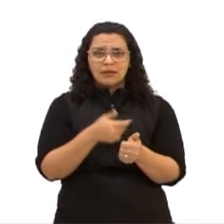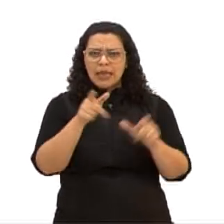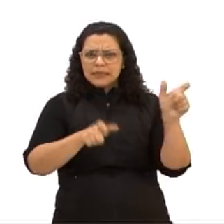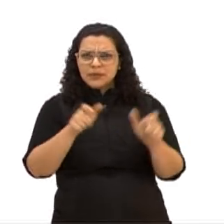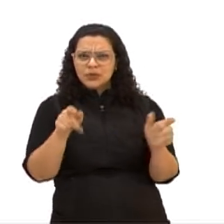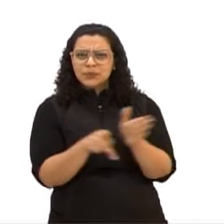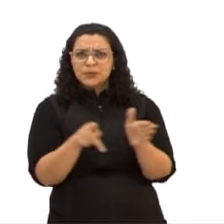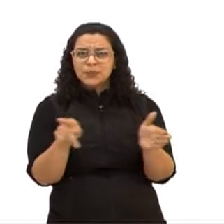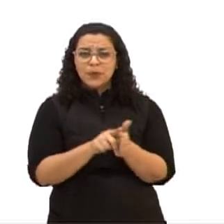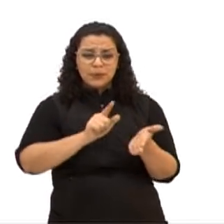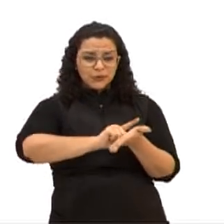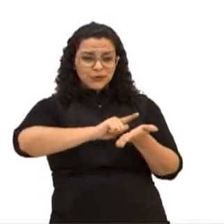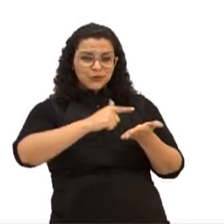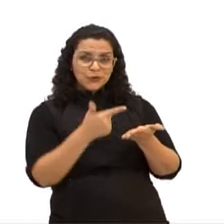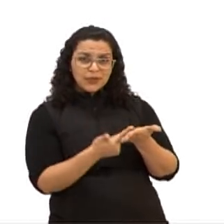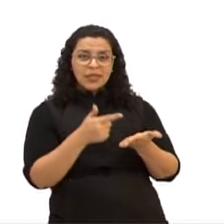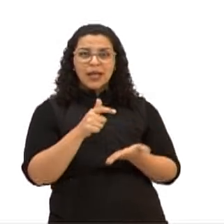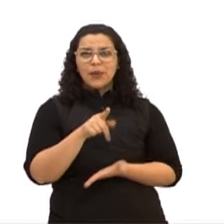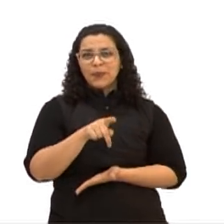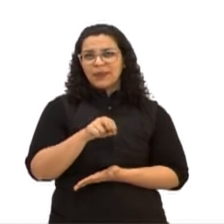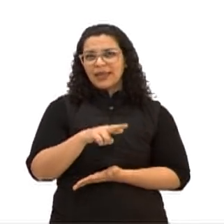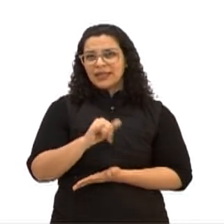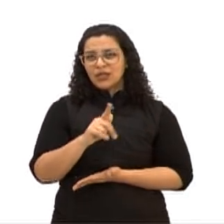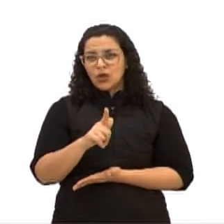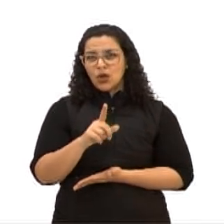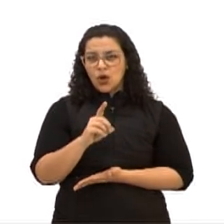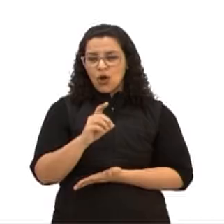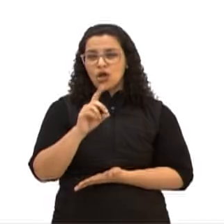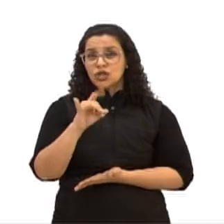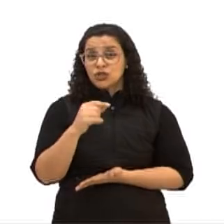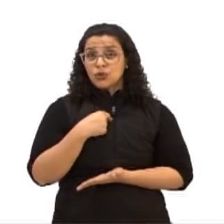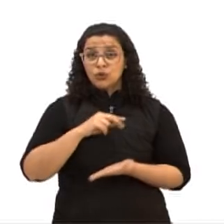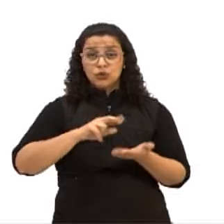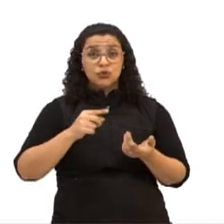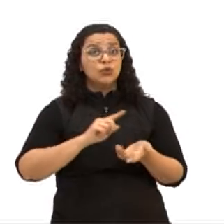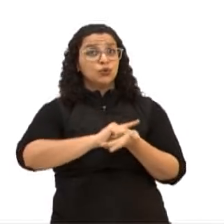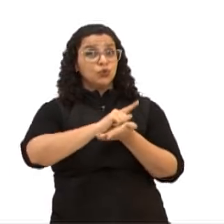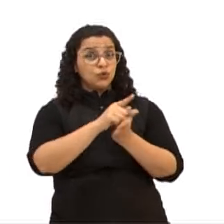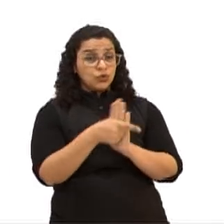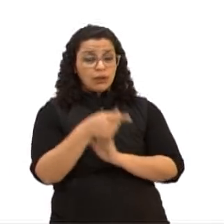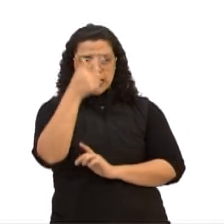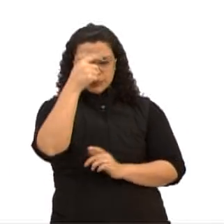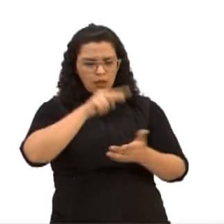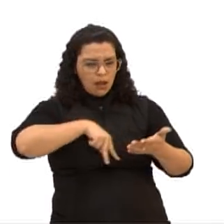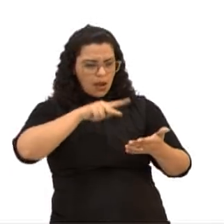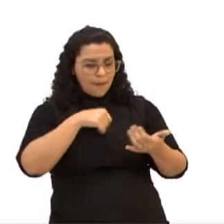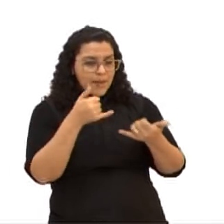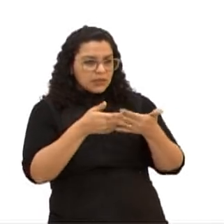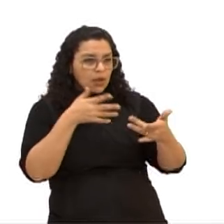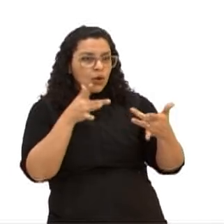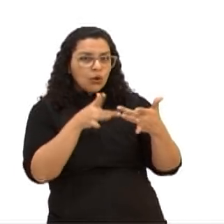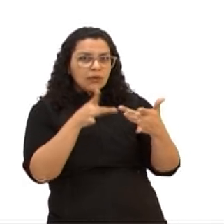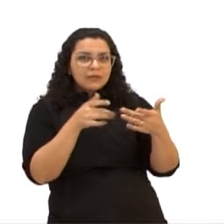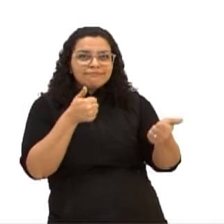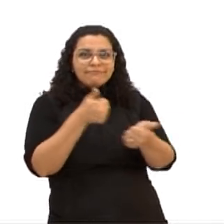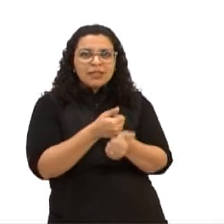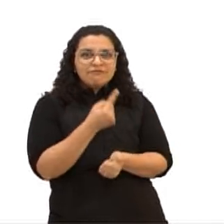leitores de um periódico é... Então, ó, o gênero textual que aproximou os leitores,